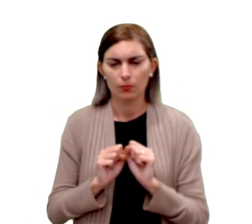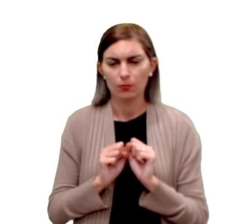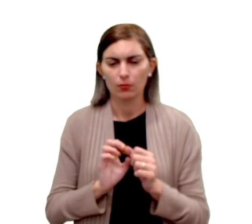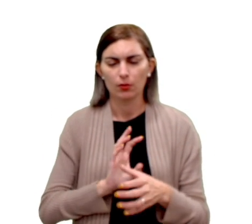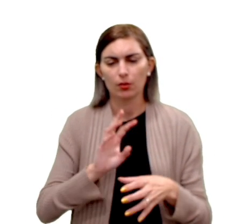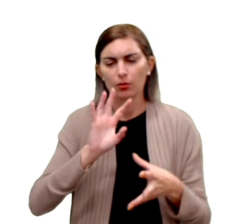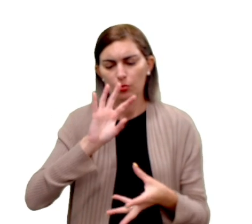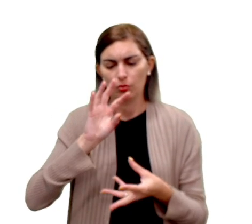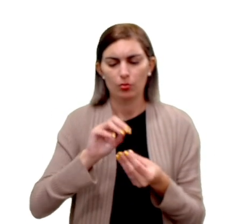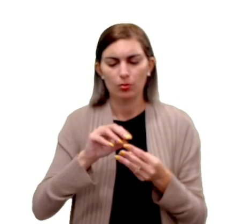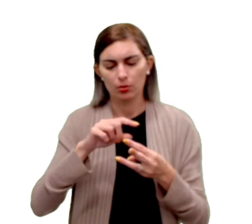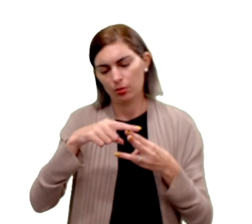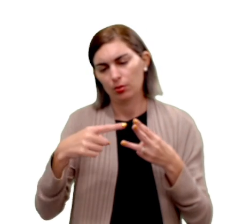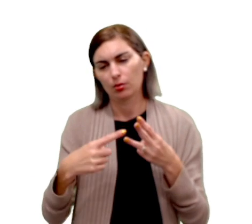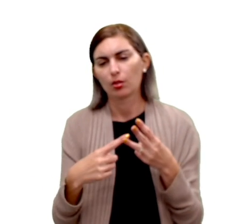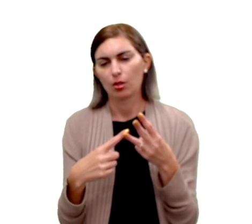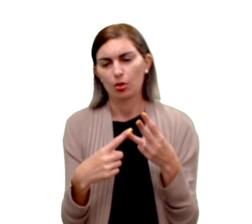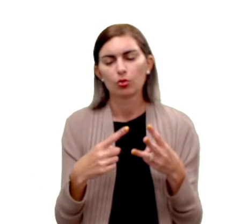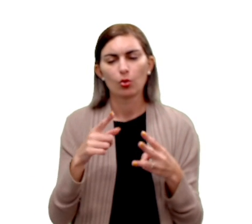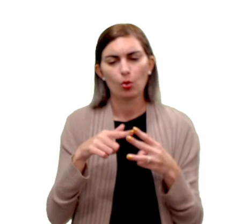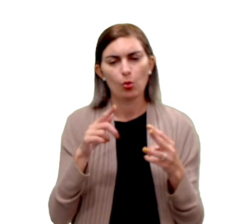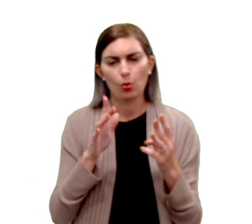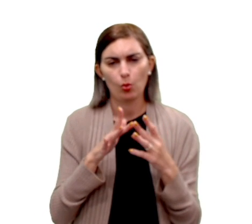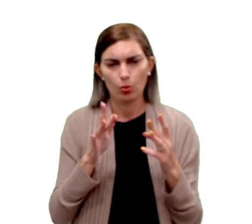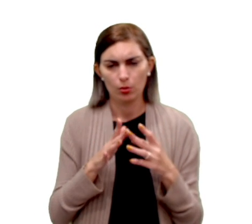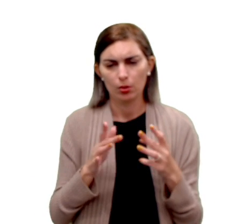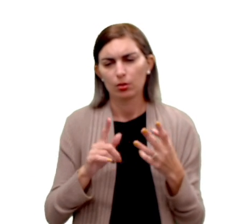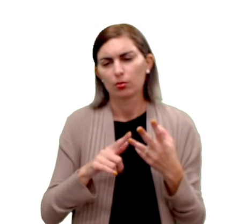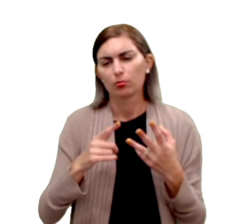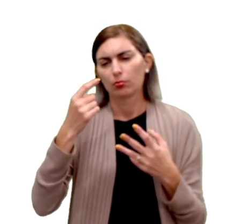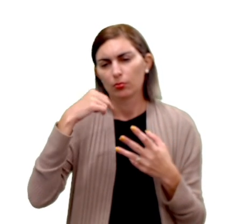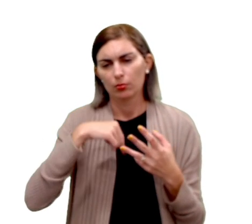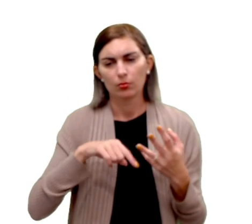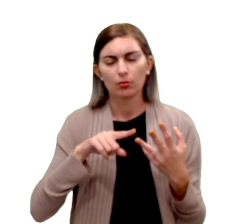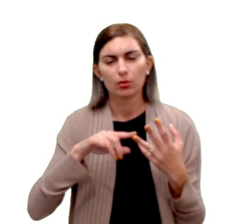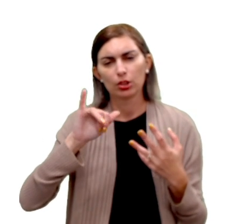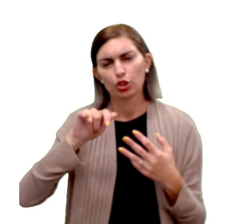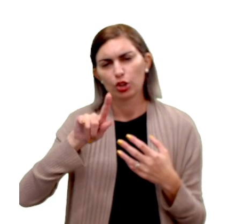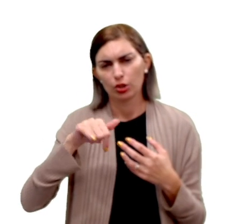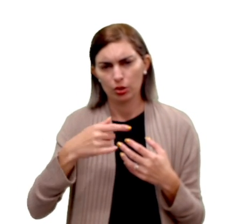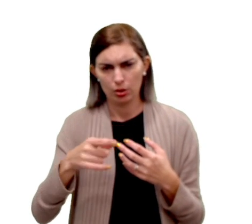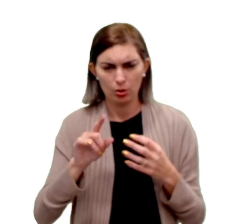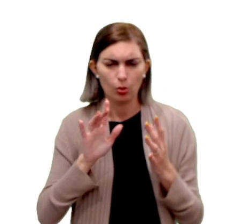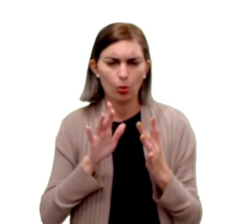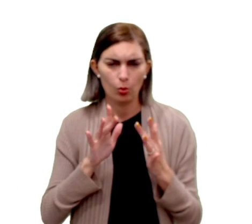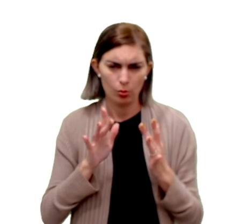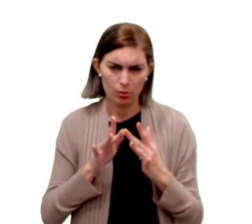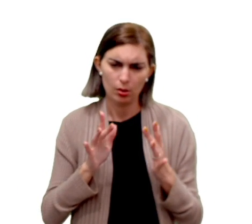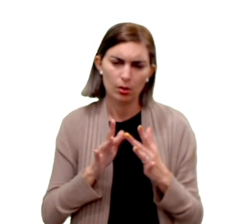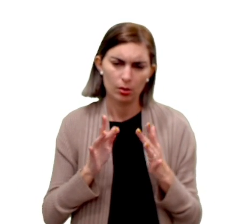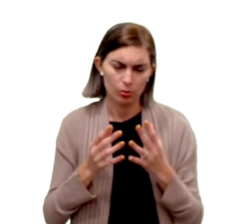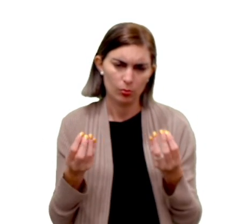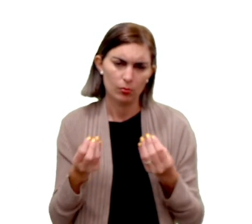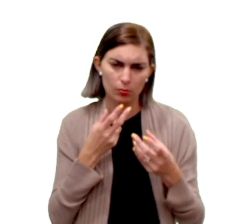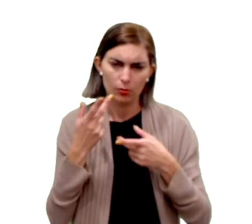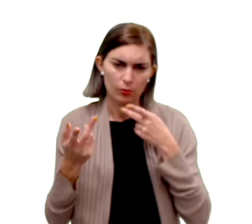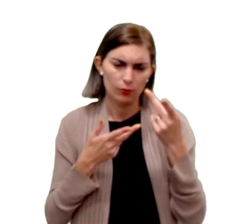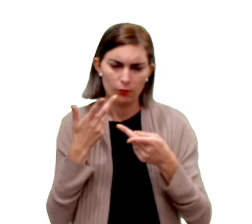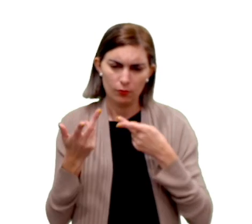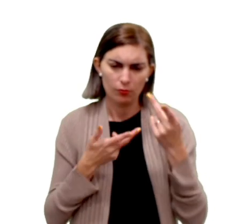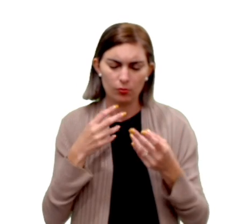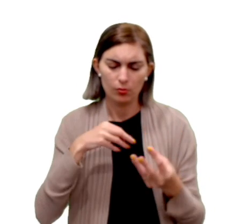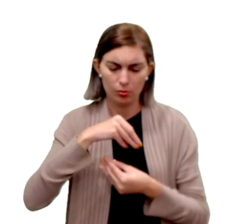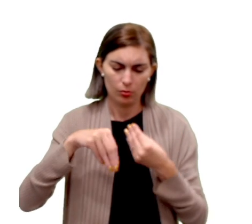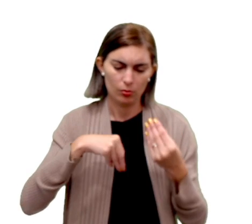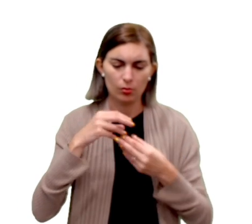síntese por 3 vias, ou pelo contato, ou pela inalação, ou pela ingestão, tá? O contato, como eu falei, determinadas substâncias